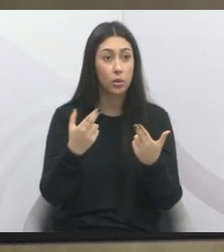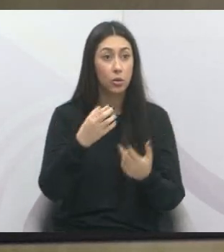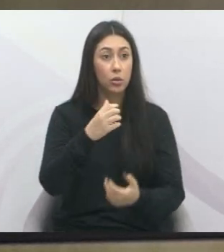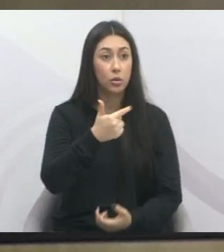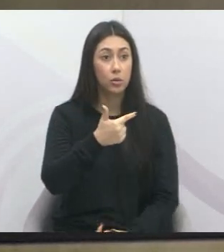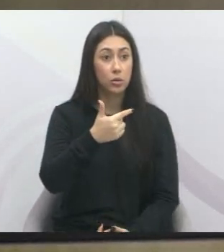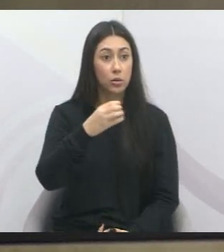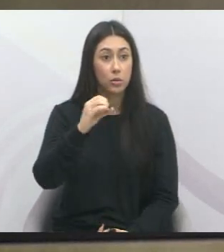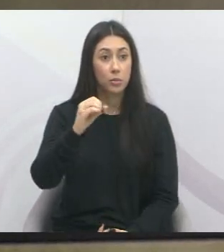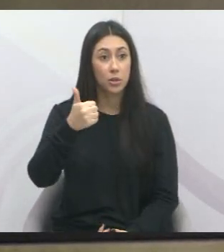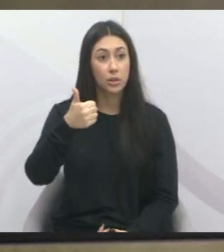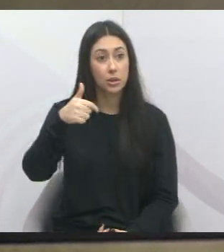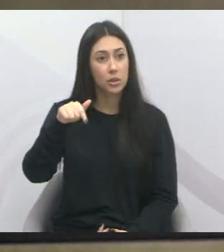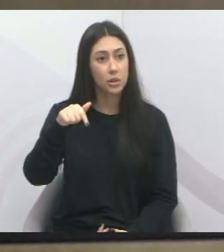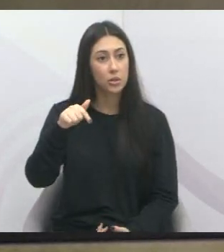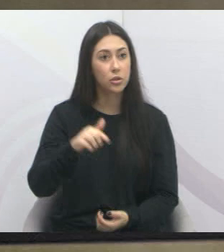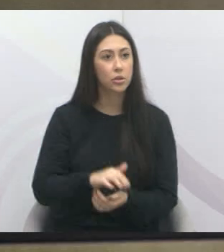2017.